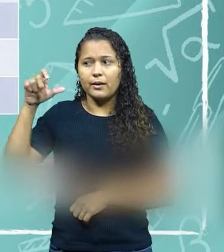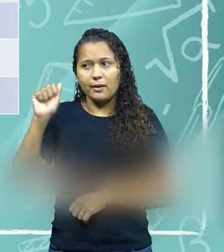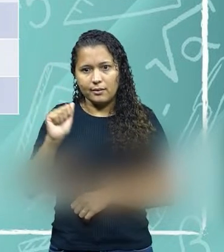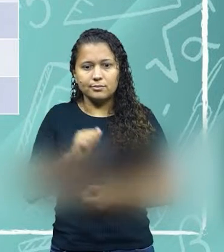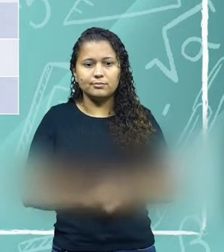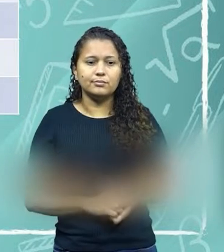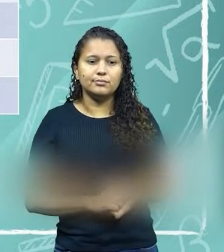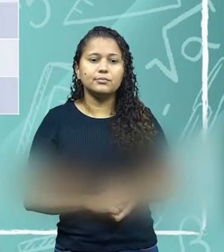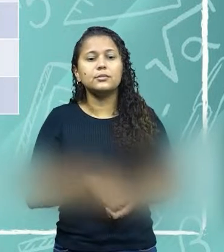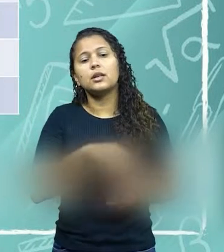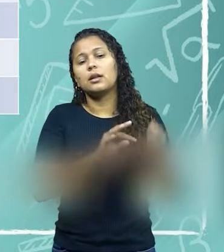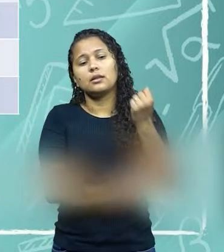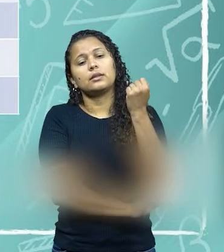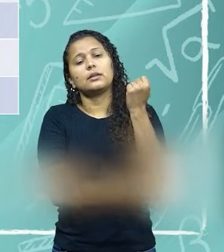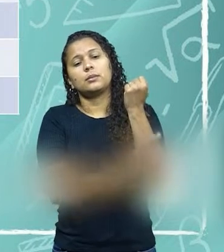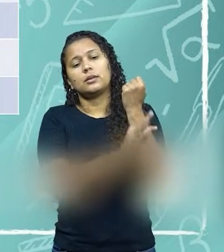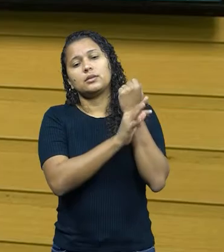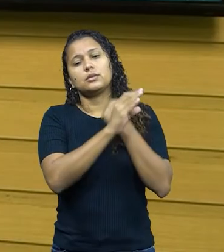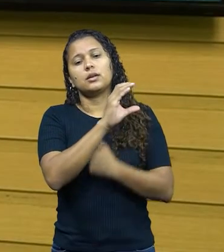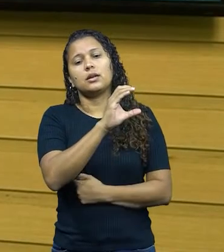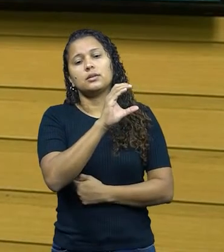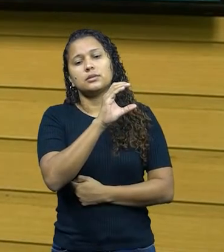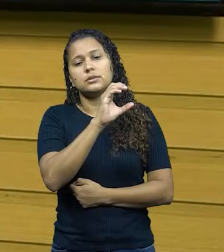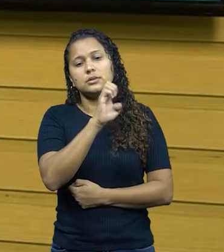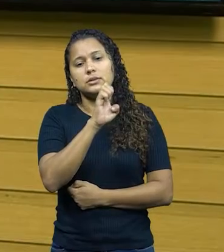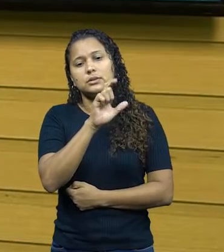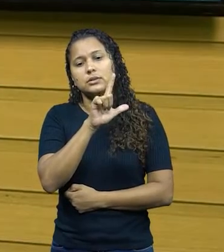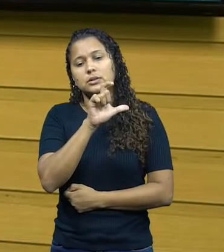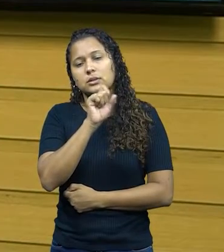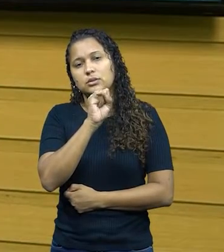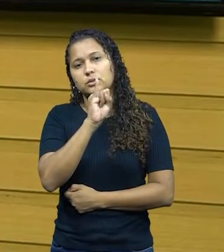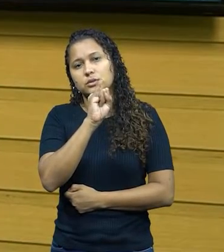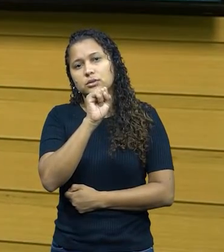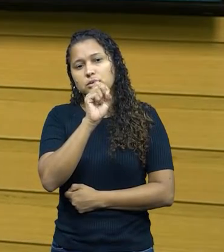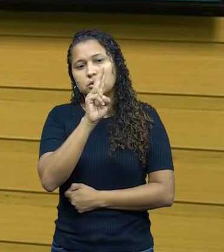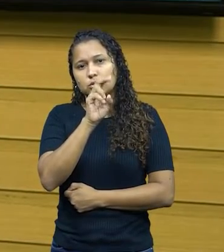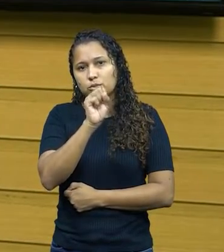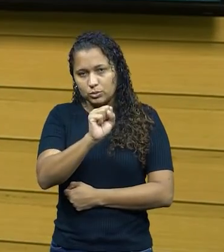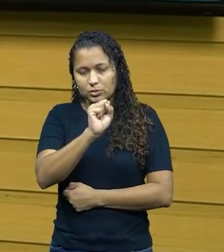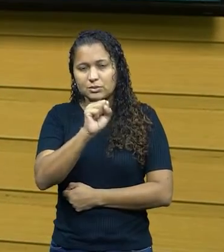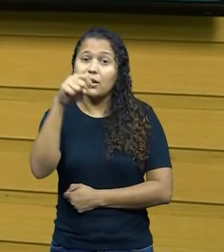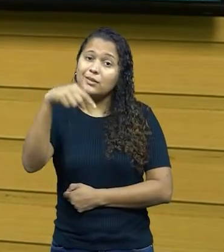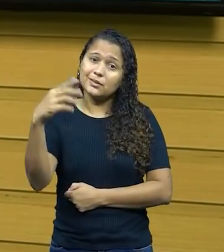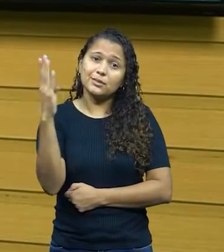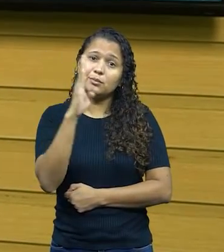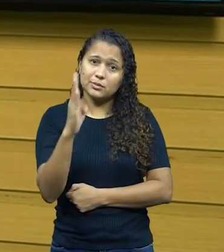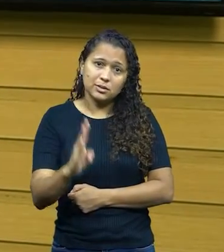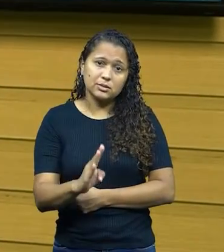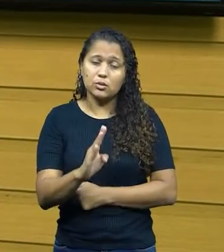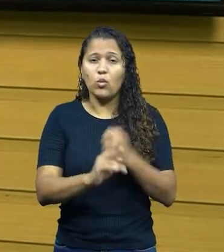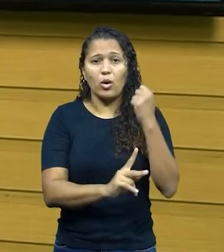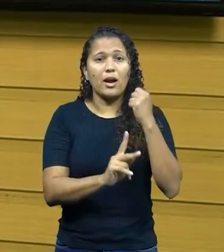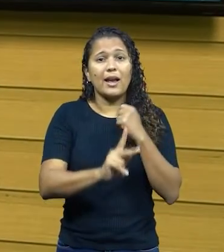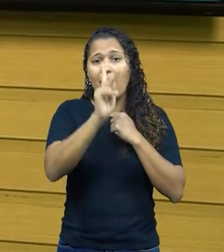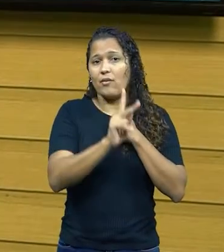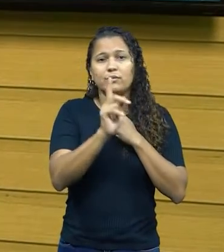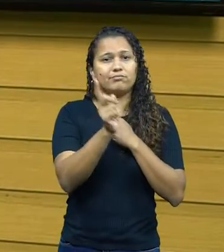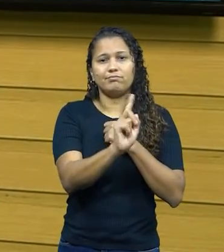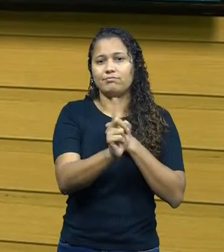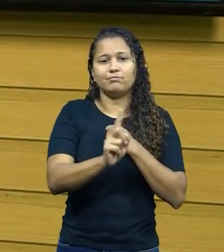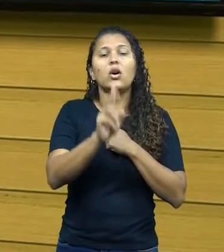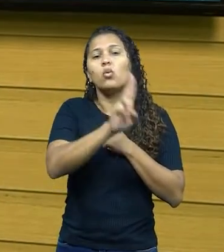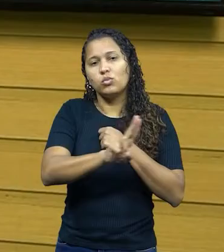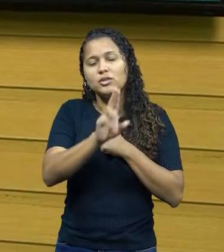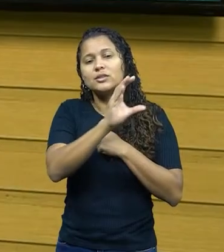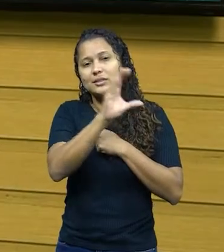PA. E a temperatura Celsius? Como a gente conversou mais anteriormente, no Brasil nós não utilizamos Kelvin para medir temperatura,